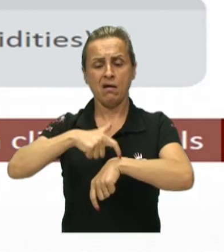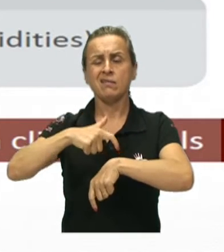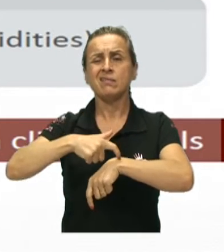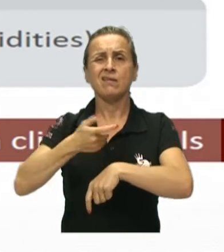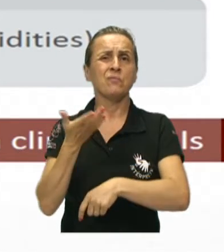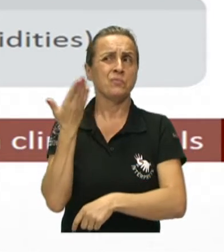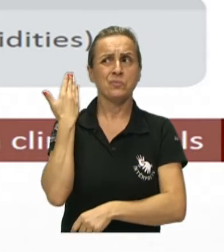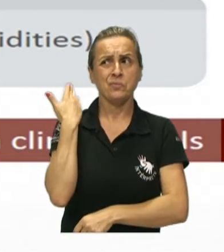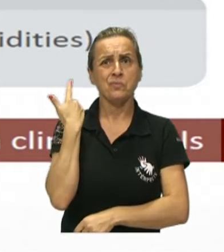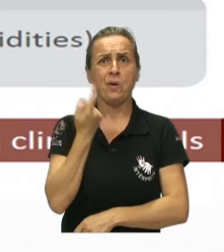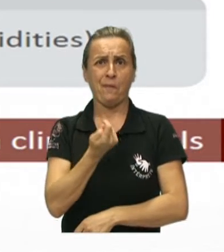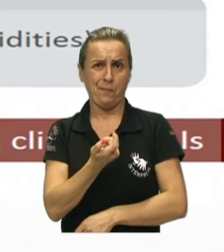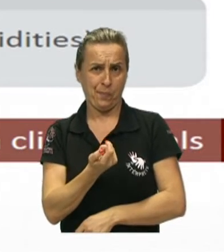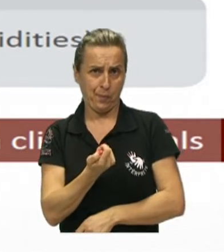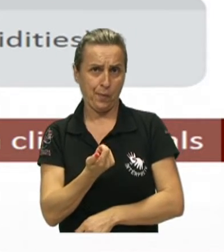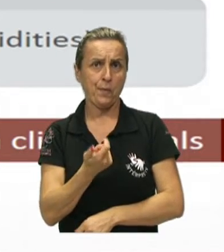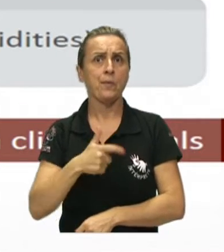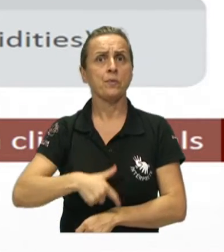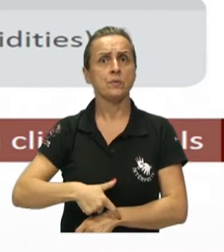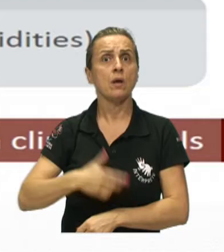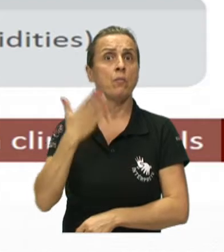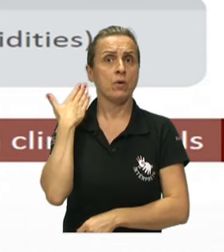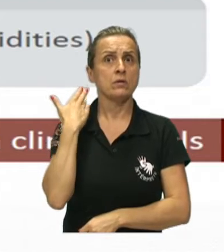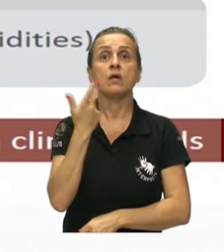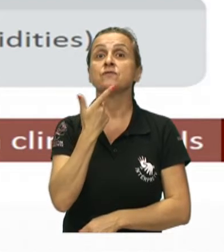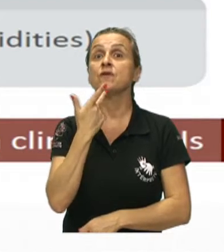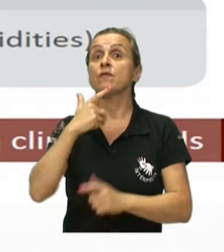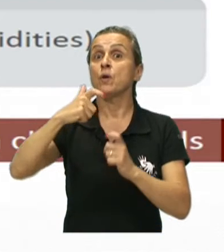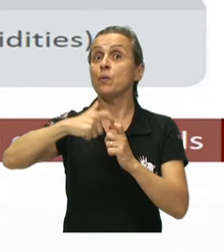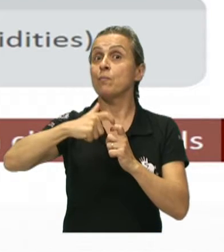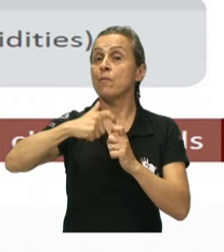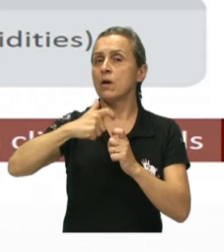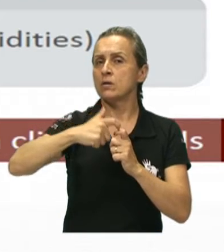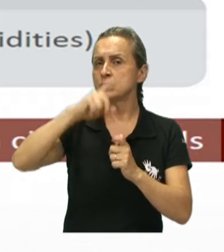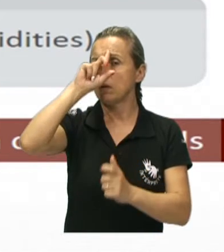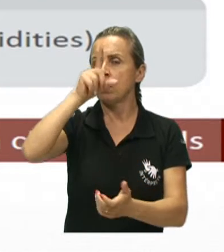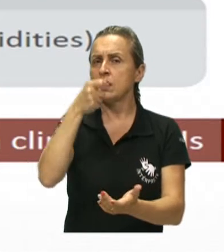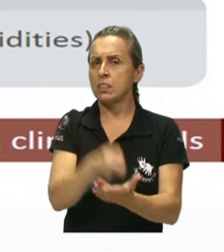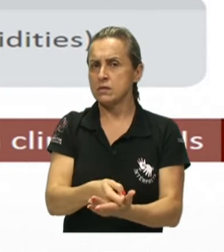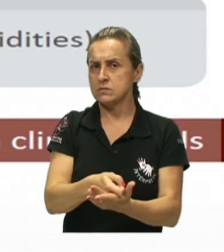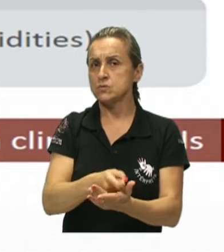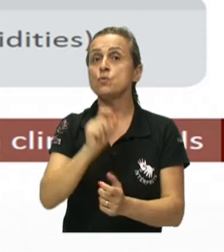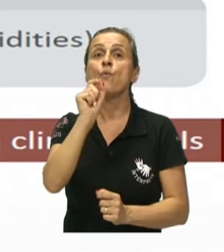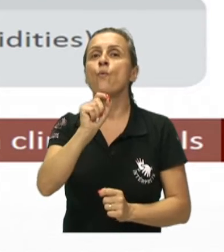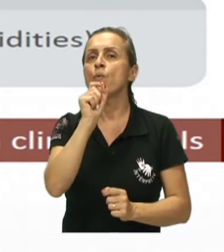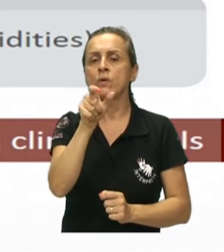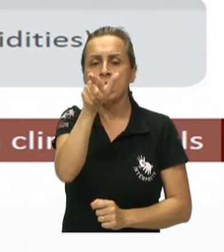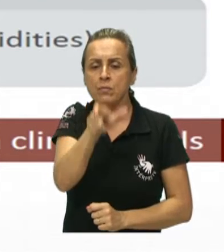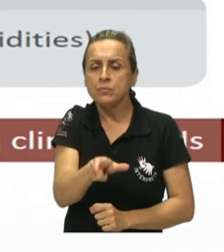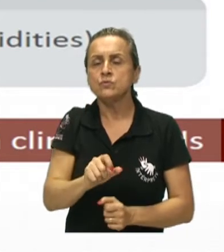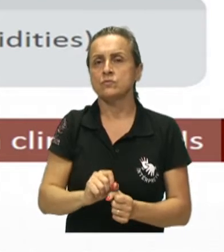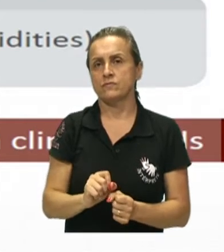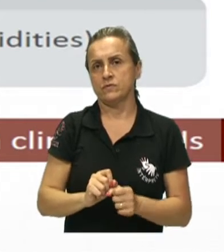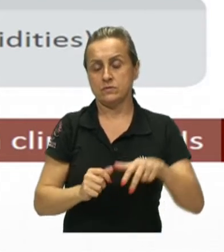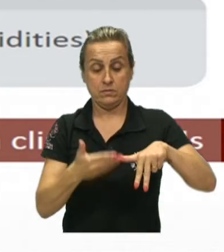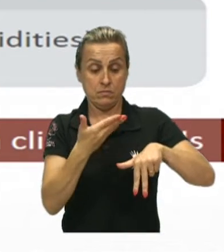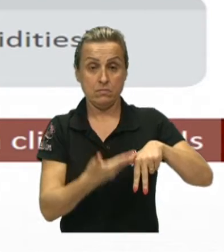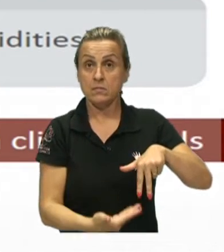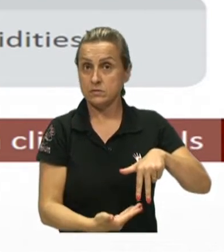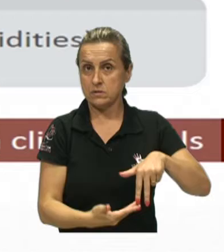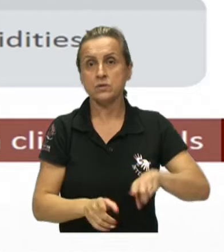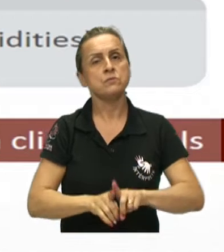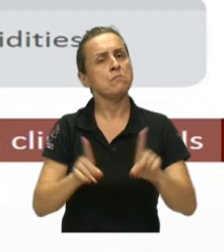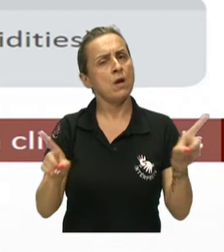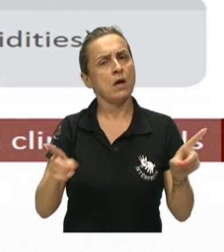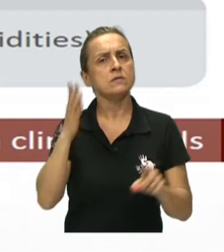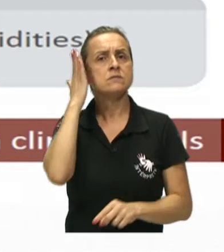dizia era que o médico determinava o que o paciente iria fazer. Então, assim, a gente tem que levar em consideração outros aspectos,